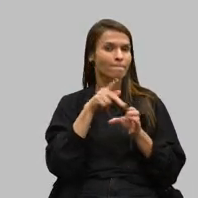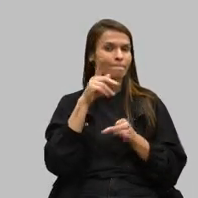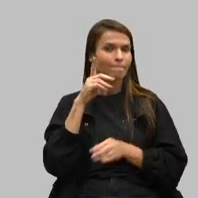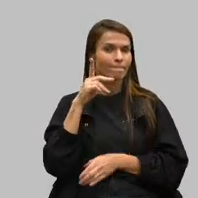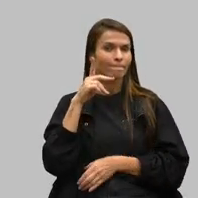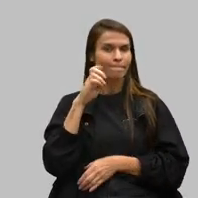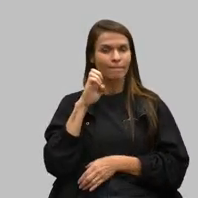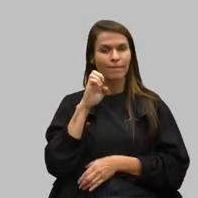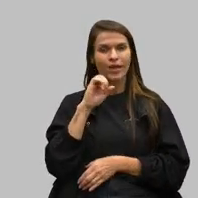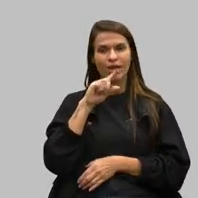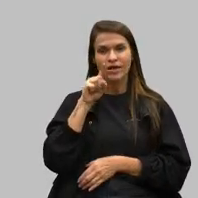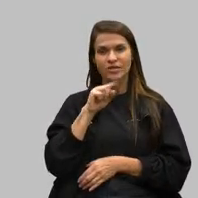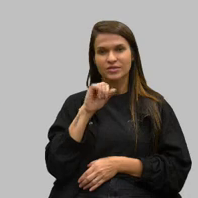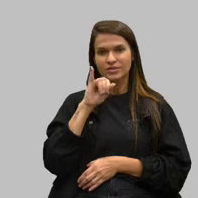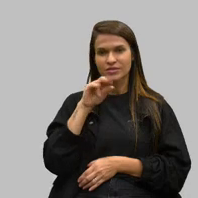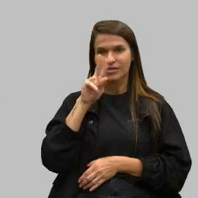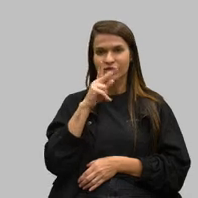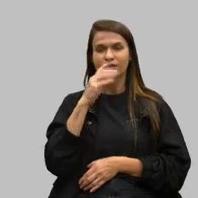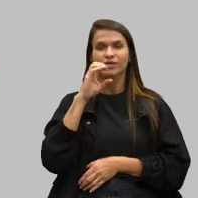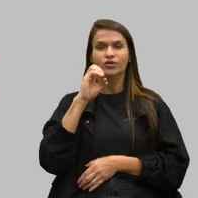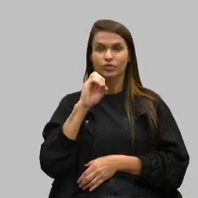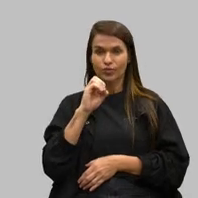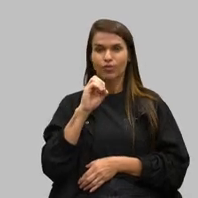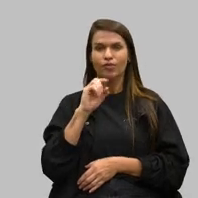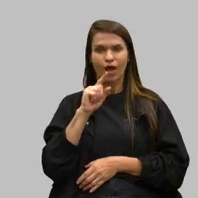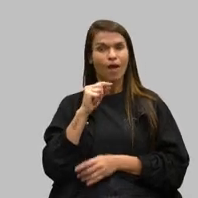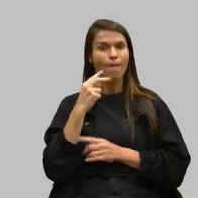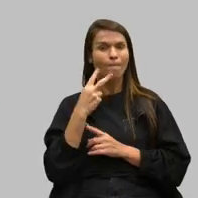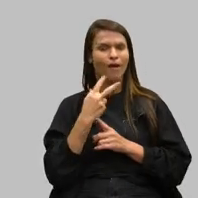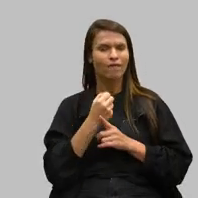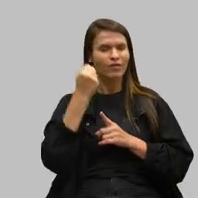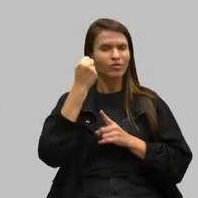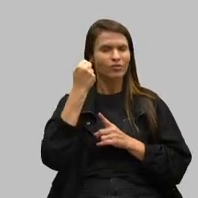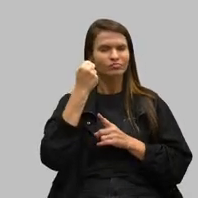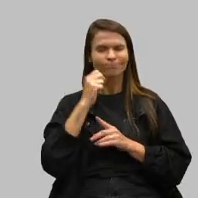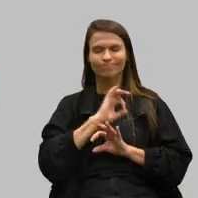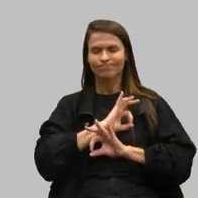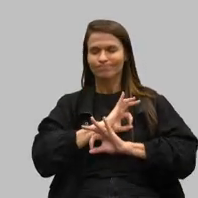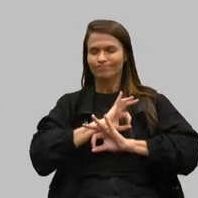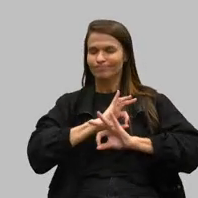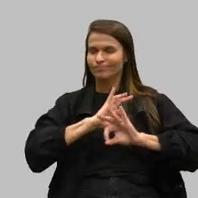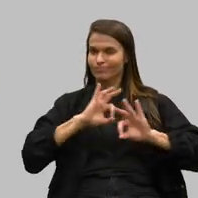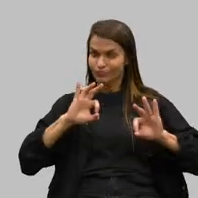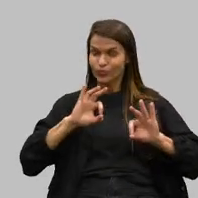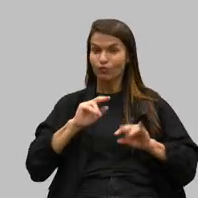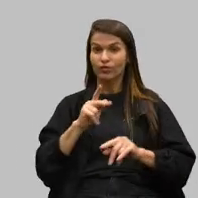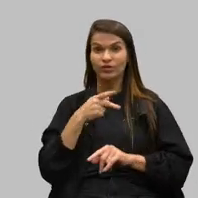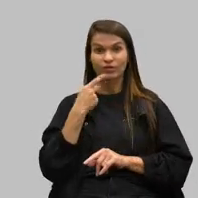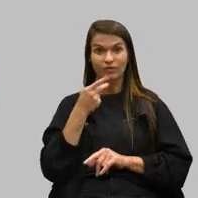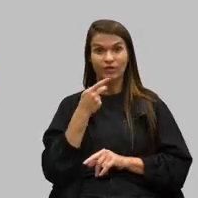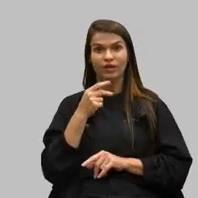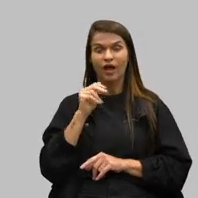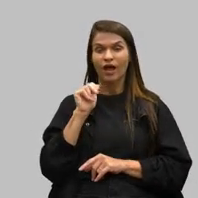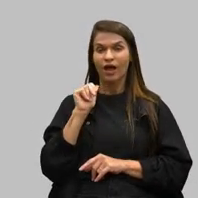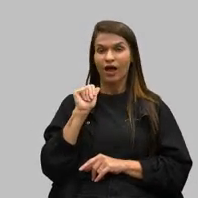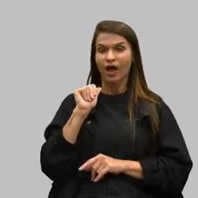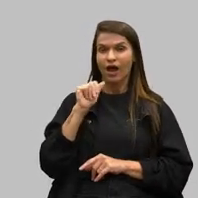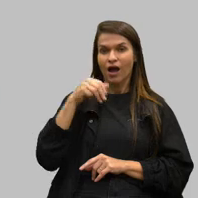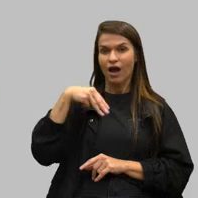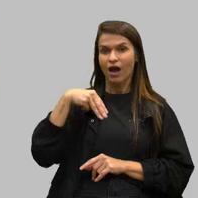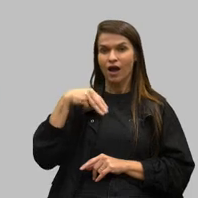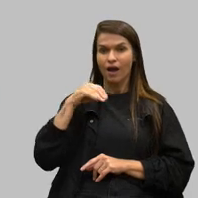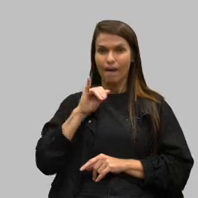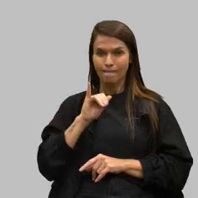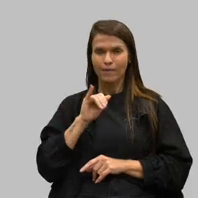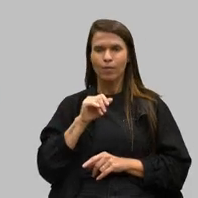que é uma vitória espetacular. Você disse da AMI, uma doença rara.